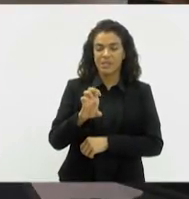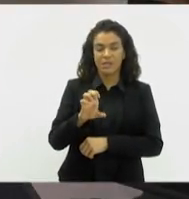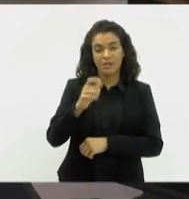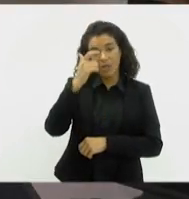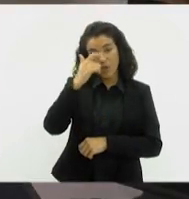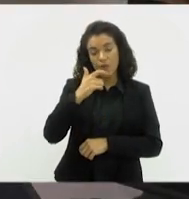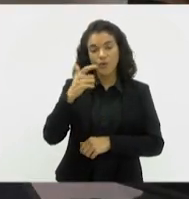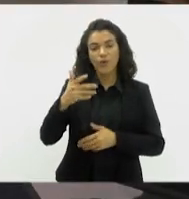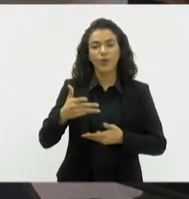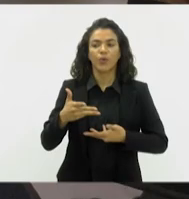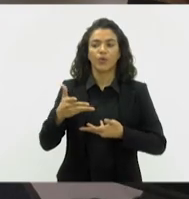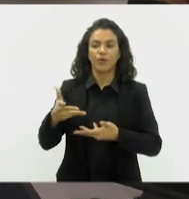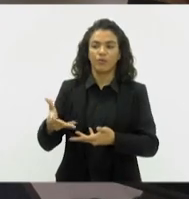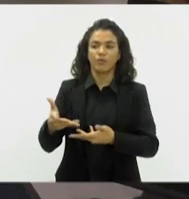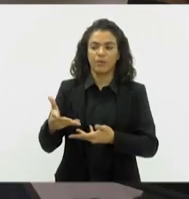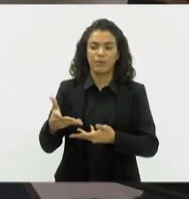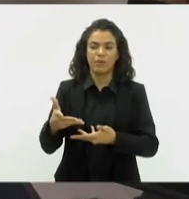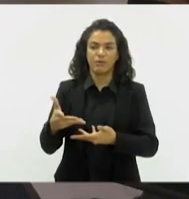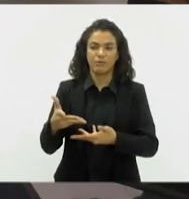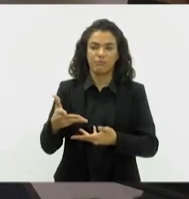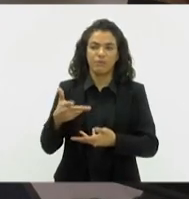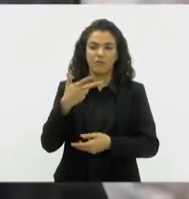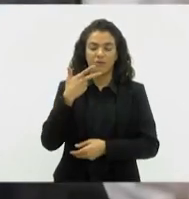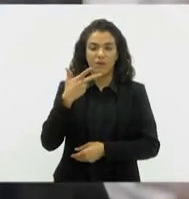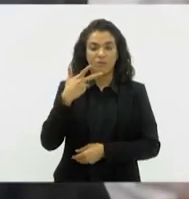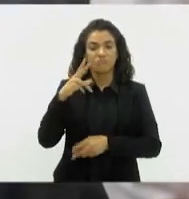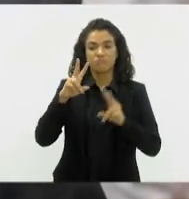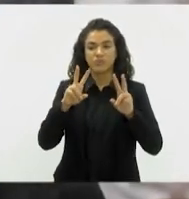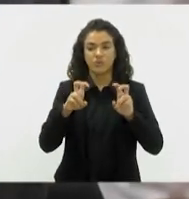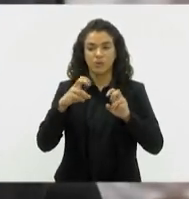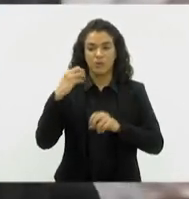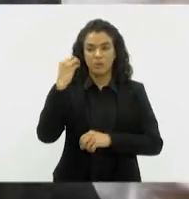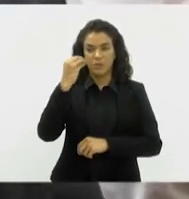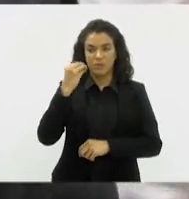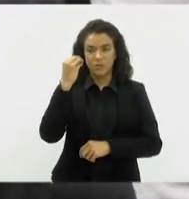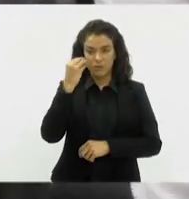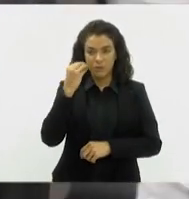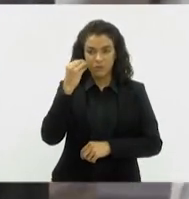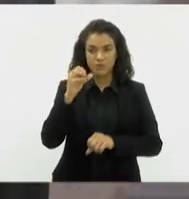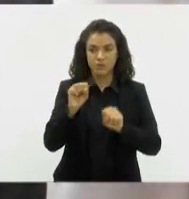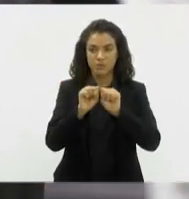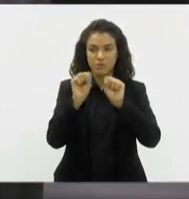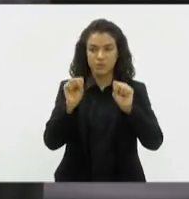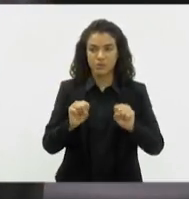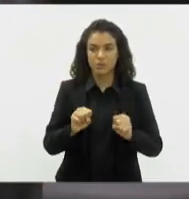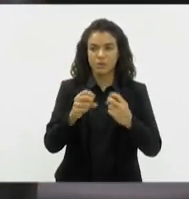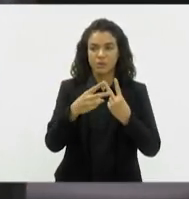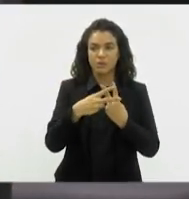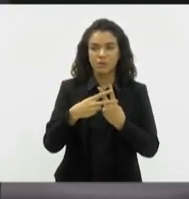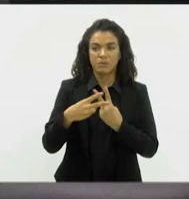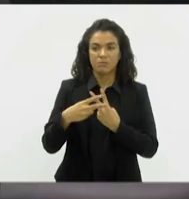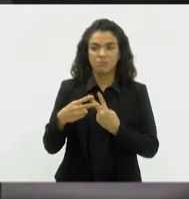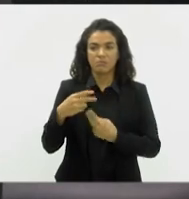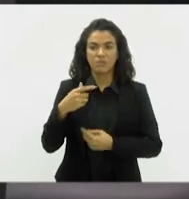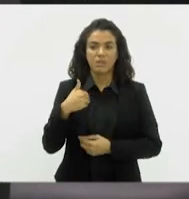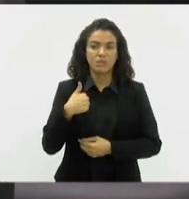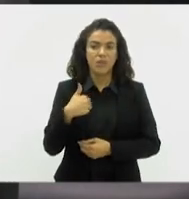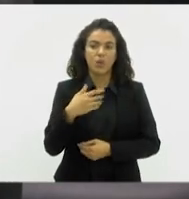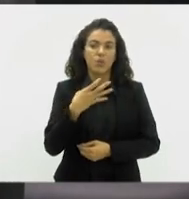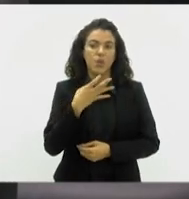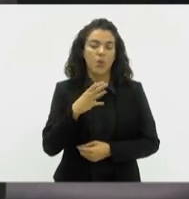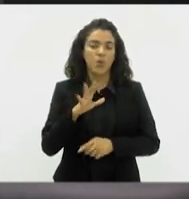convidado, no caso, para poder falar sobre a minha vivência sobre o sistema prisional, mas aí eu não conhecia, de fato,